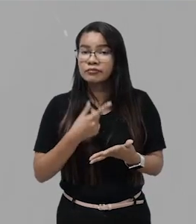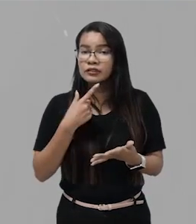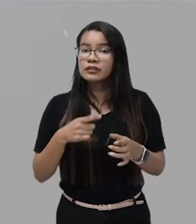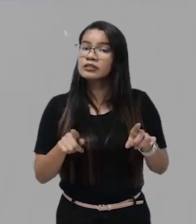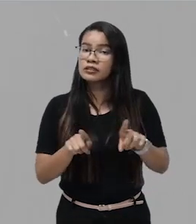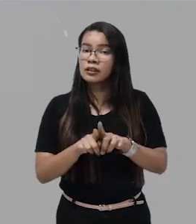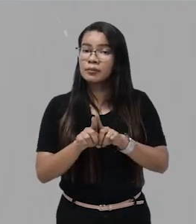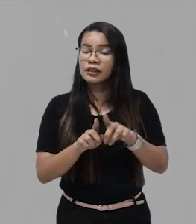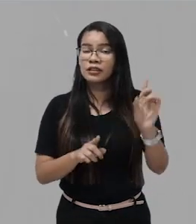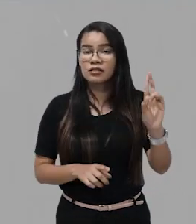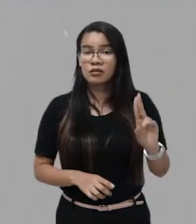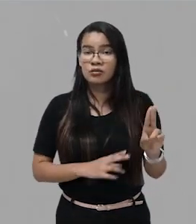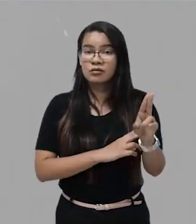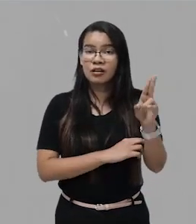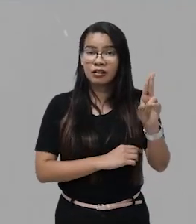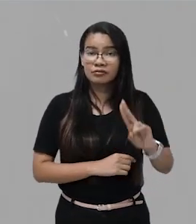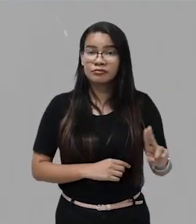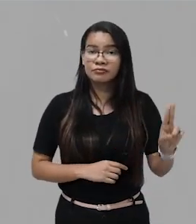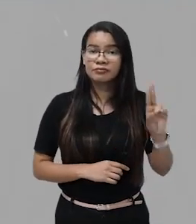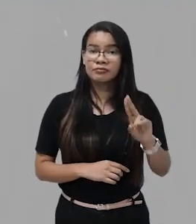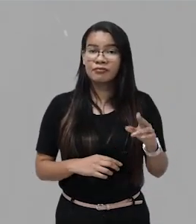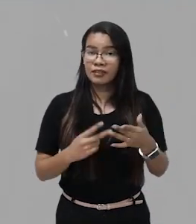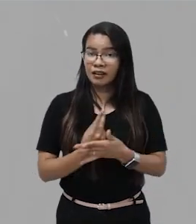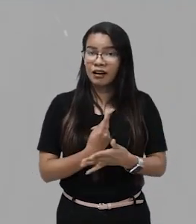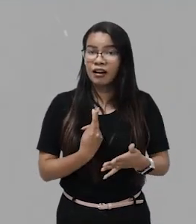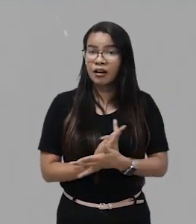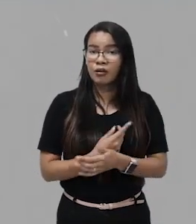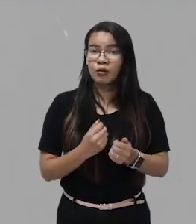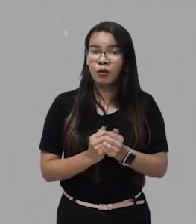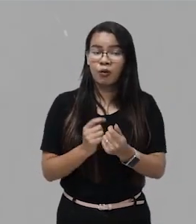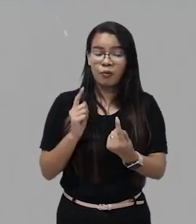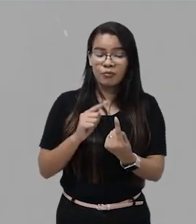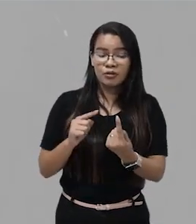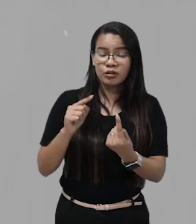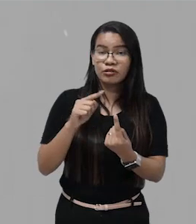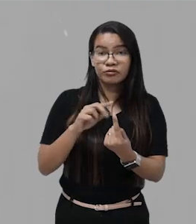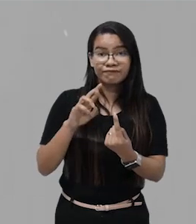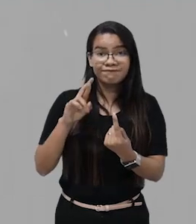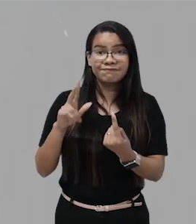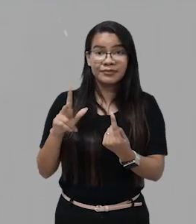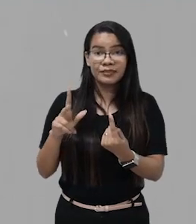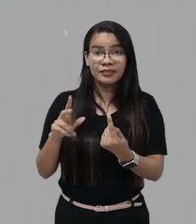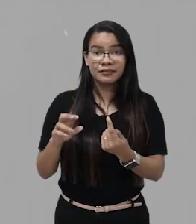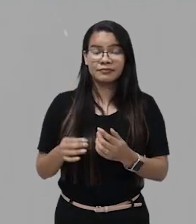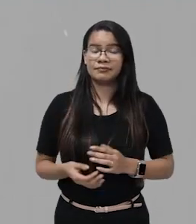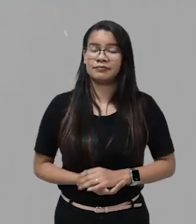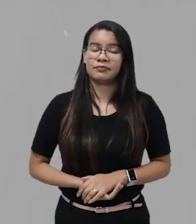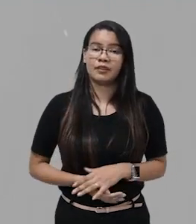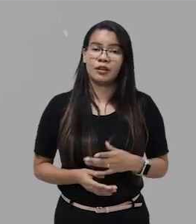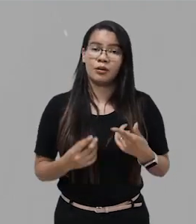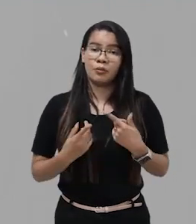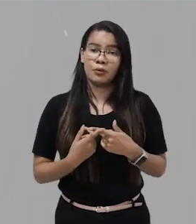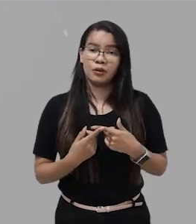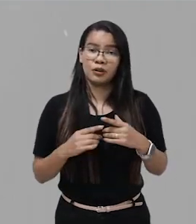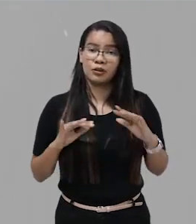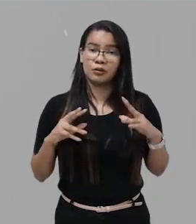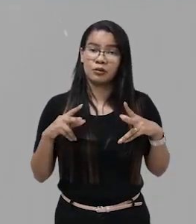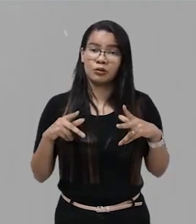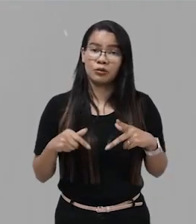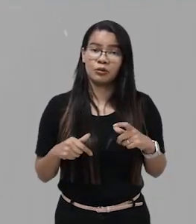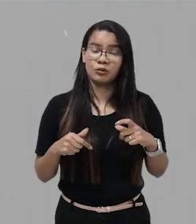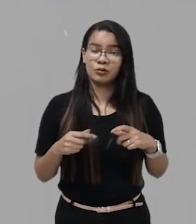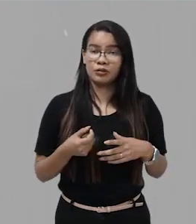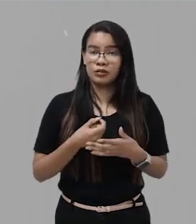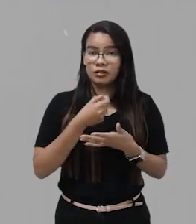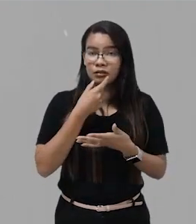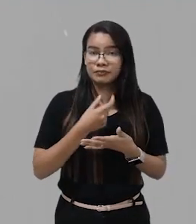são utilizados de forma errada, com outros objetivos às vezes, que não é o do medicamento, tá certo? Porque todo medicamento, ele